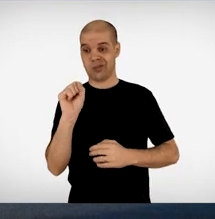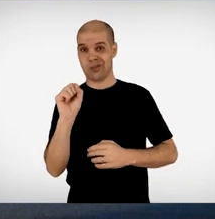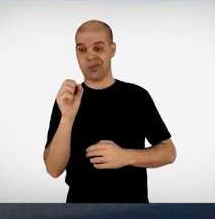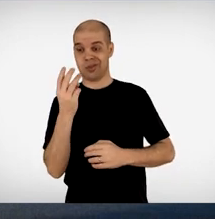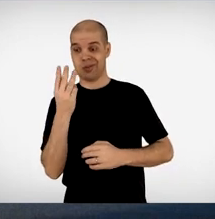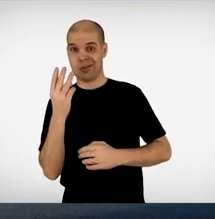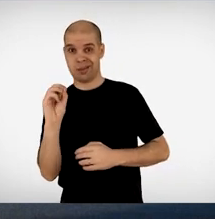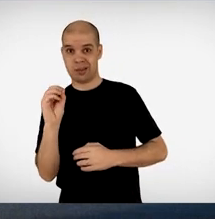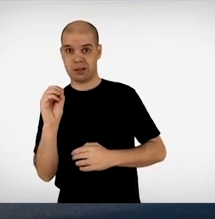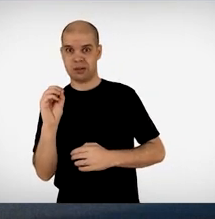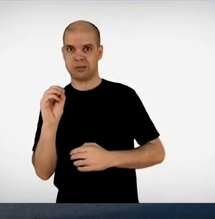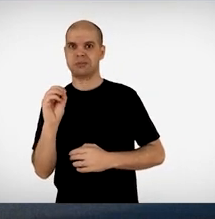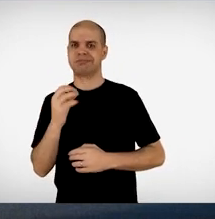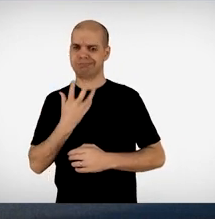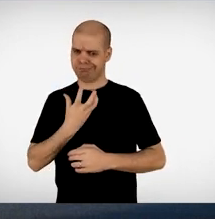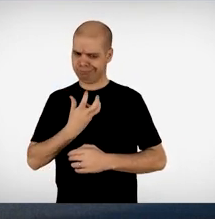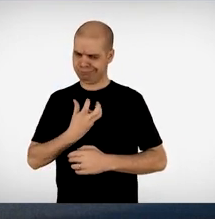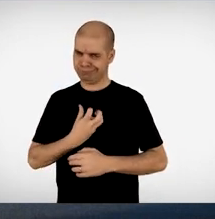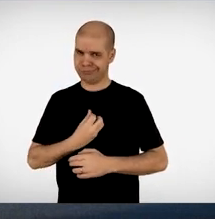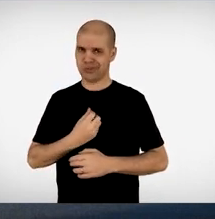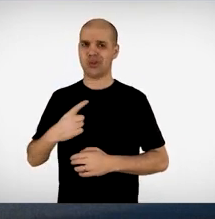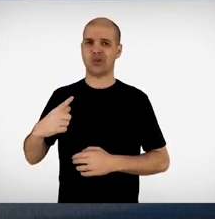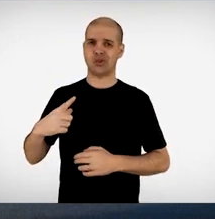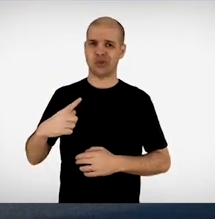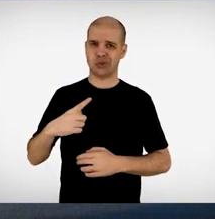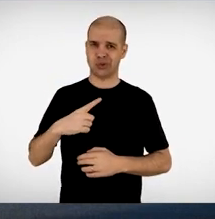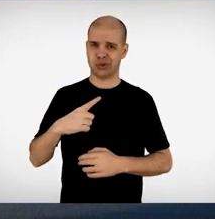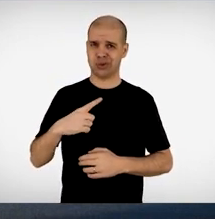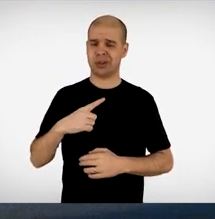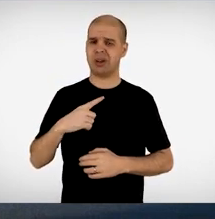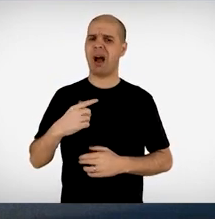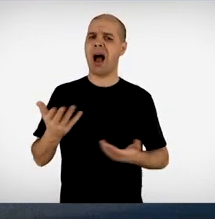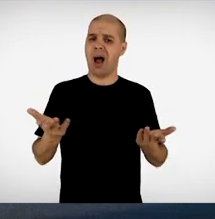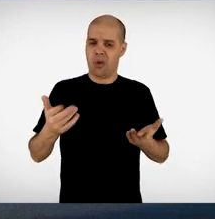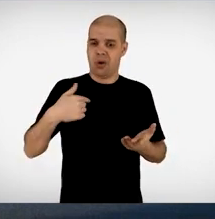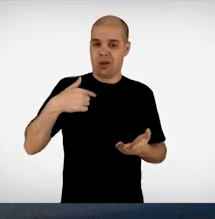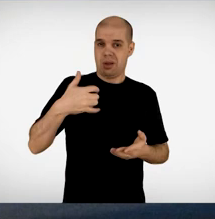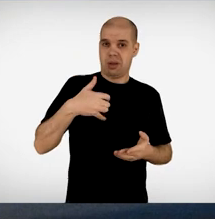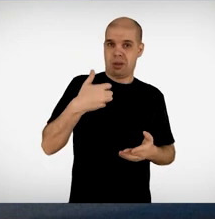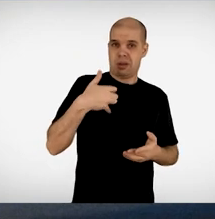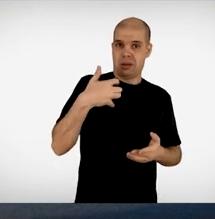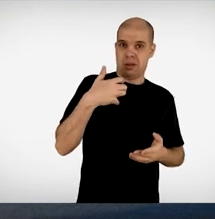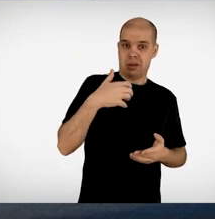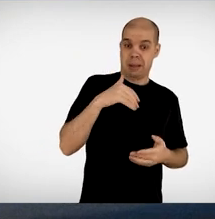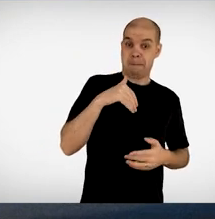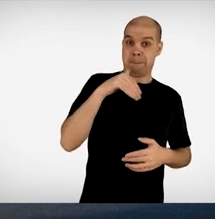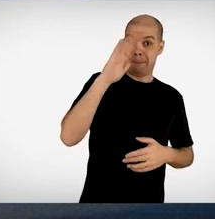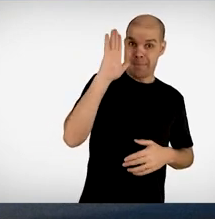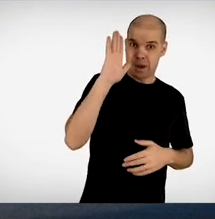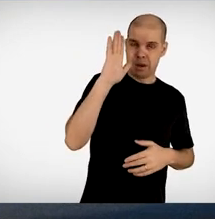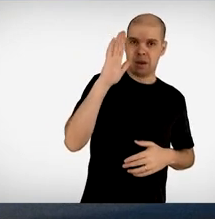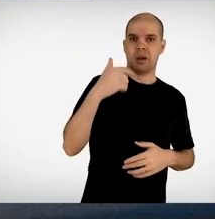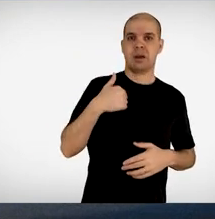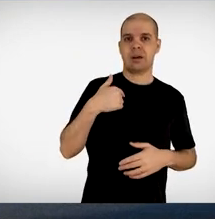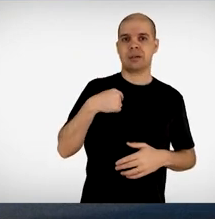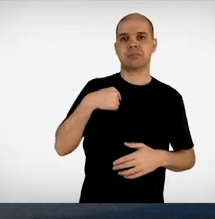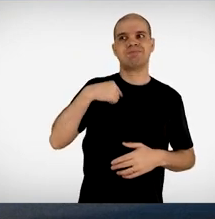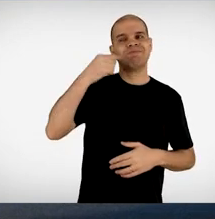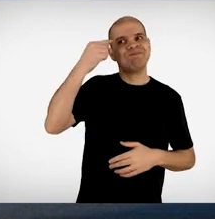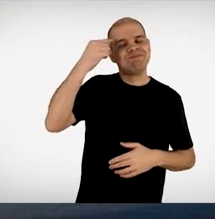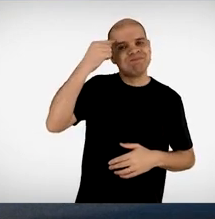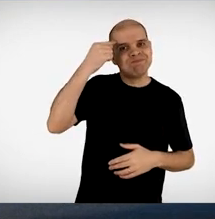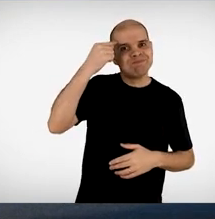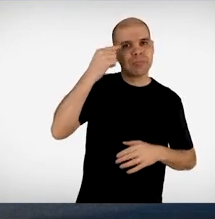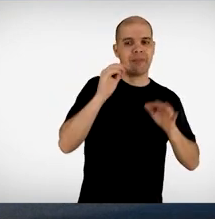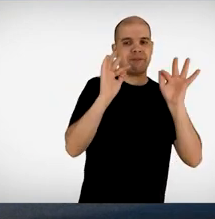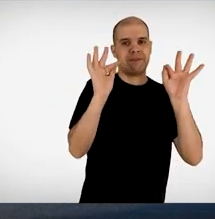queria voltar por nada no mundo até essa idade. Nunca. Assim, sou muito mais feliz hoje. Tanto que,